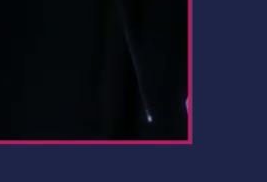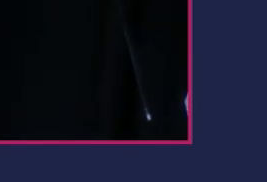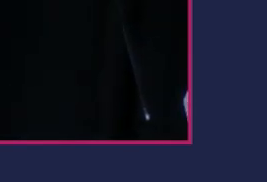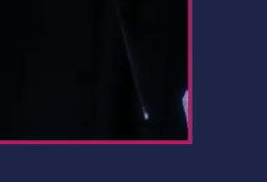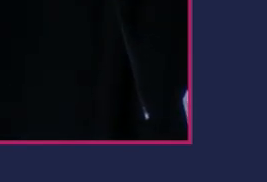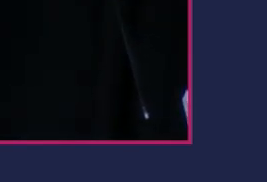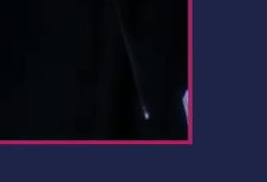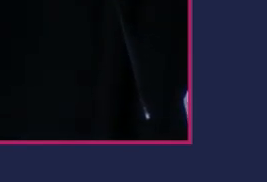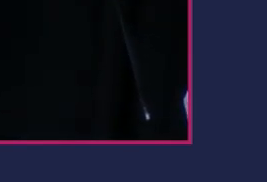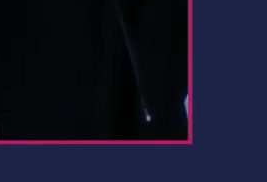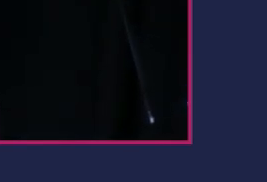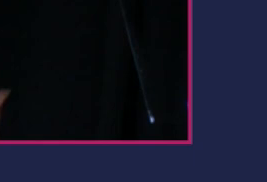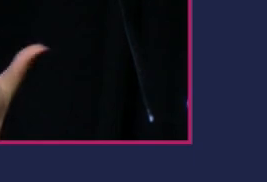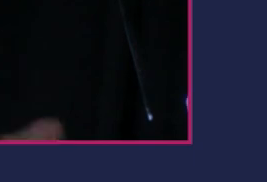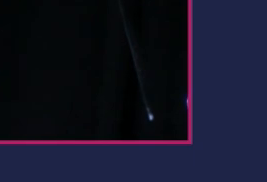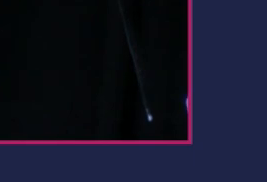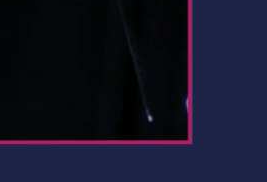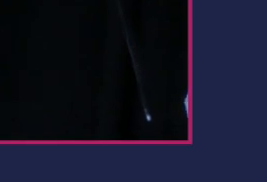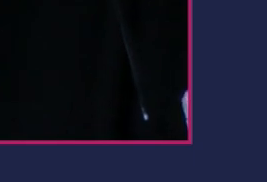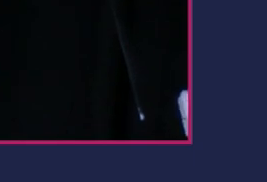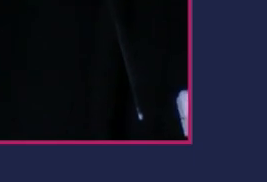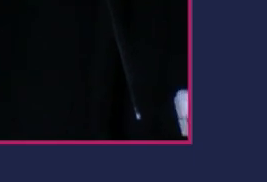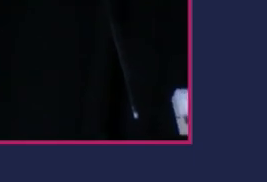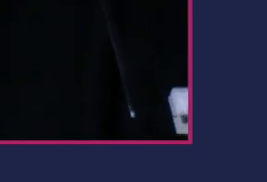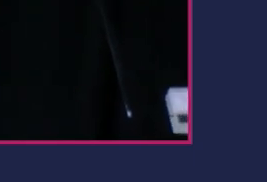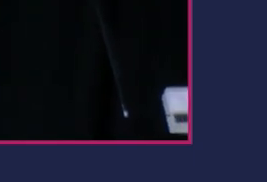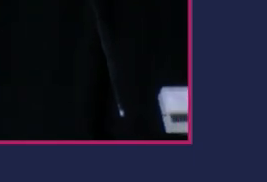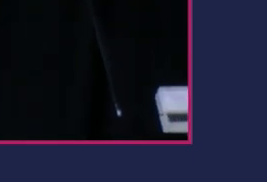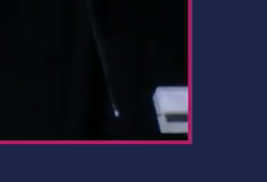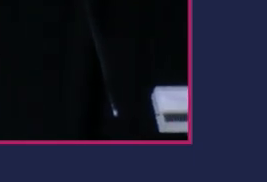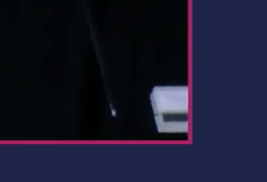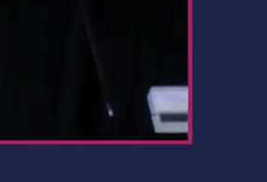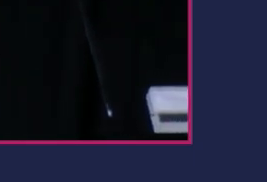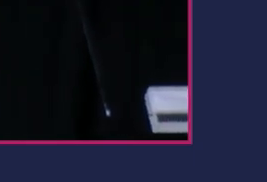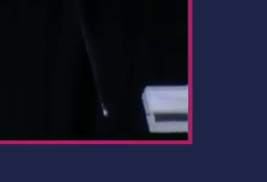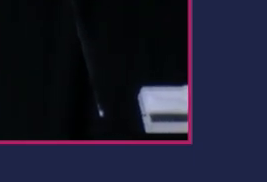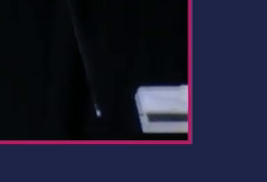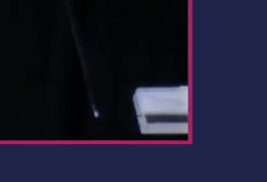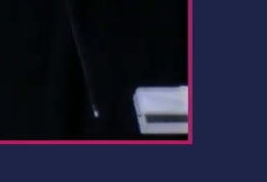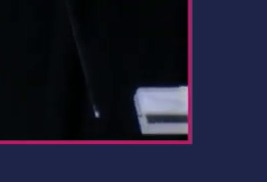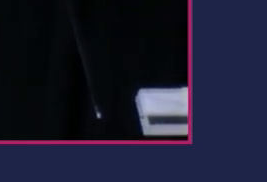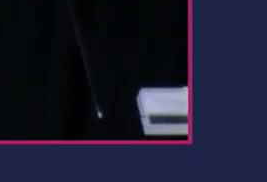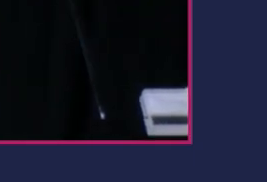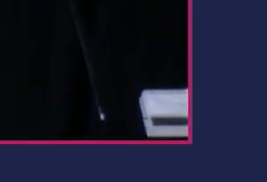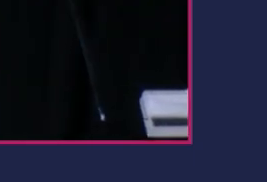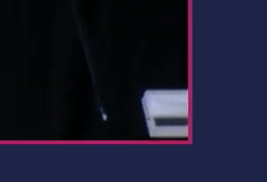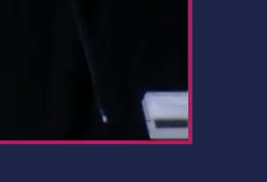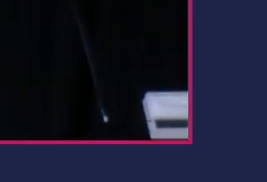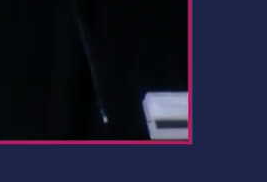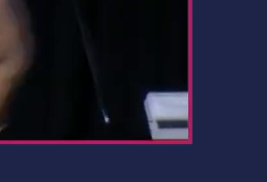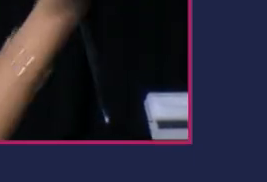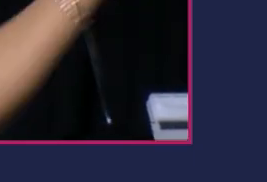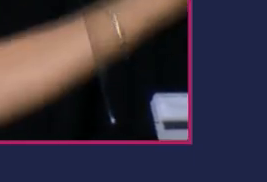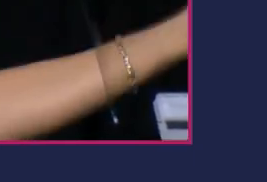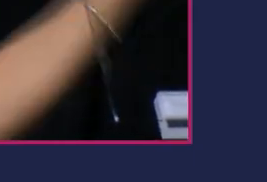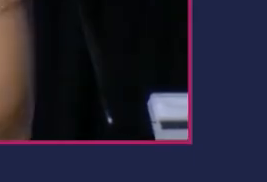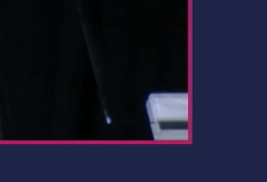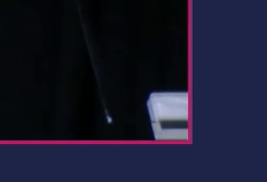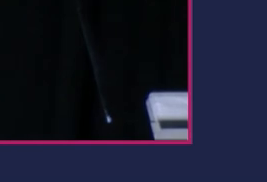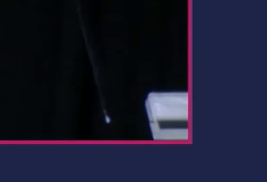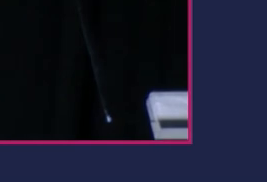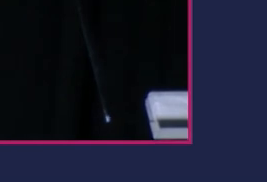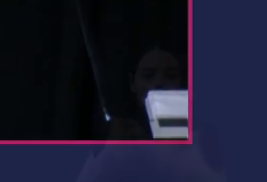jornalista, apresentadora e tenho o imenso prazer de conduzir esse evento pelo quinto ano consecutivo. Antes de fazer minha apresentação, eu gostaria